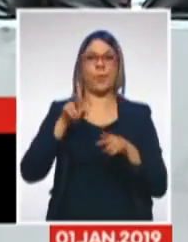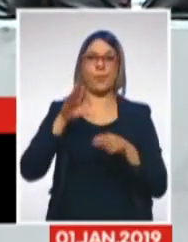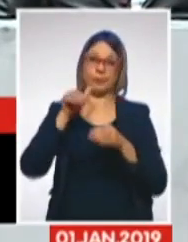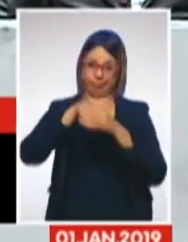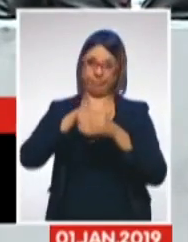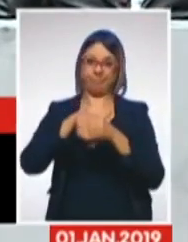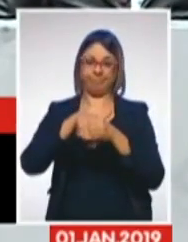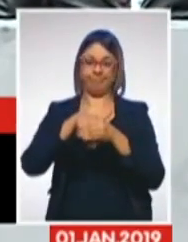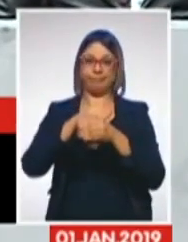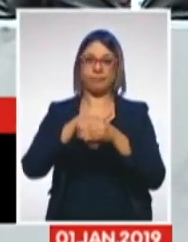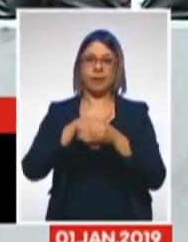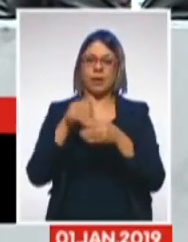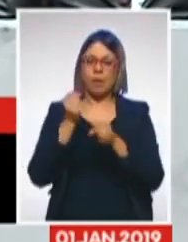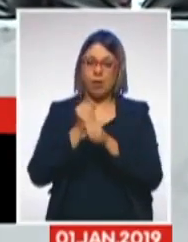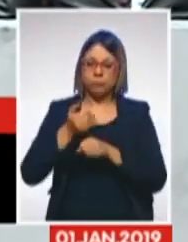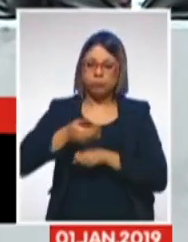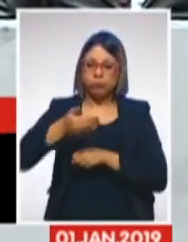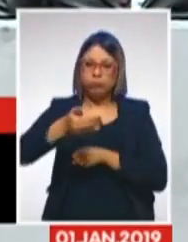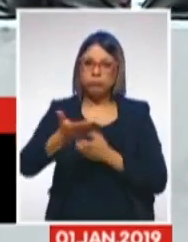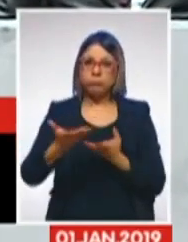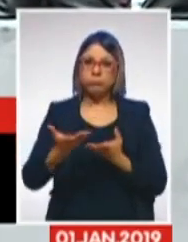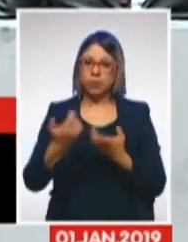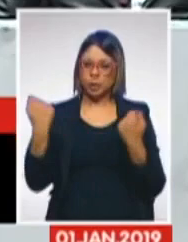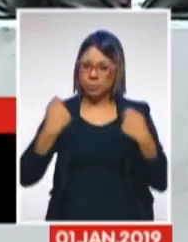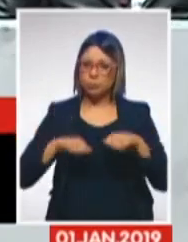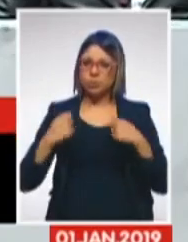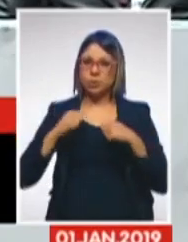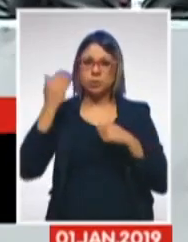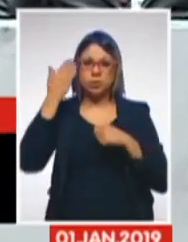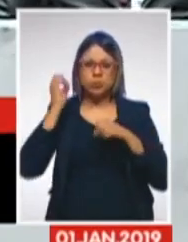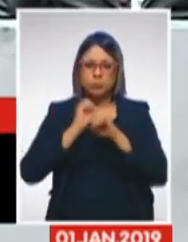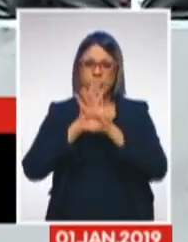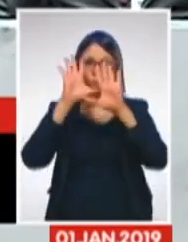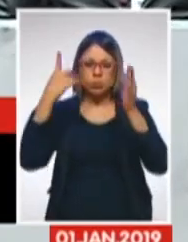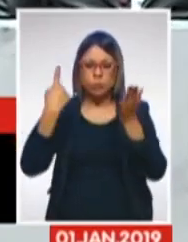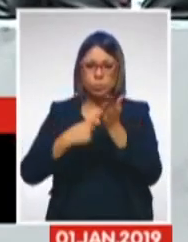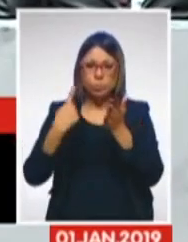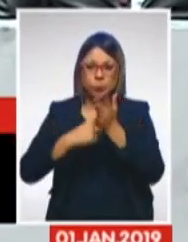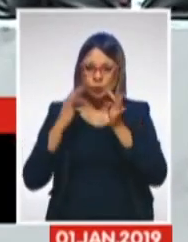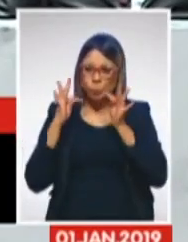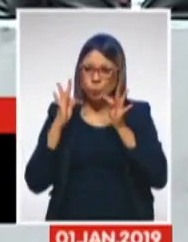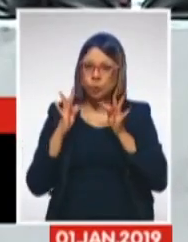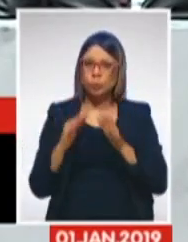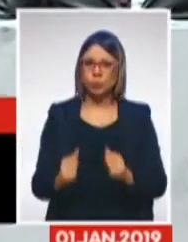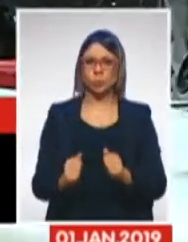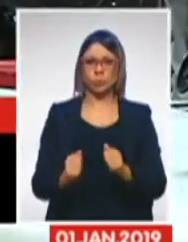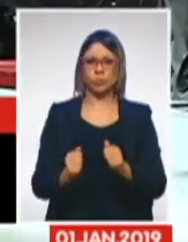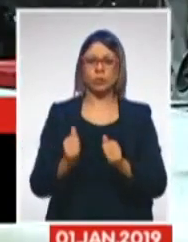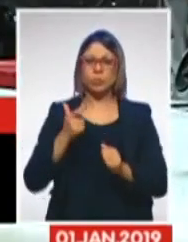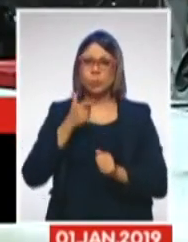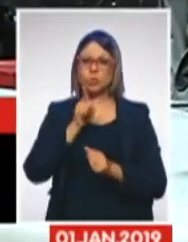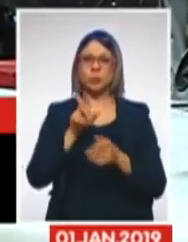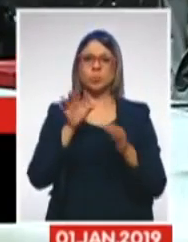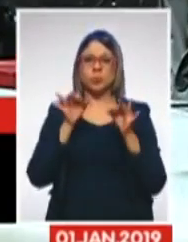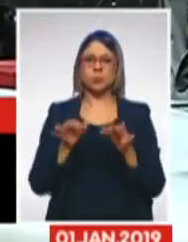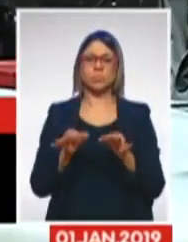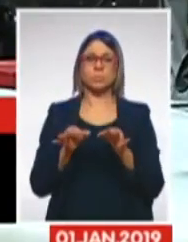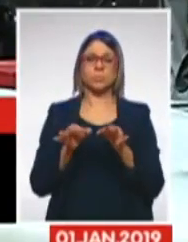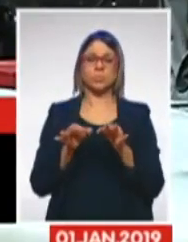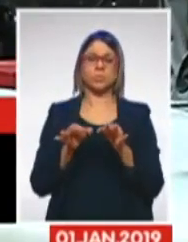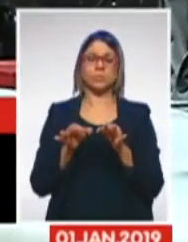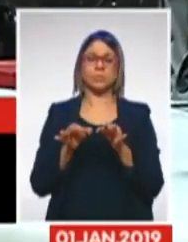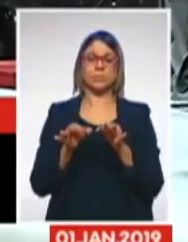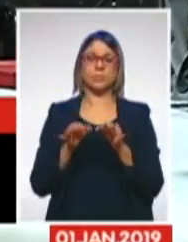próximos anos, tornam-se necessários o entendimento e o compromisso de todos pela realização da vontade do